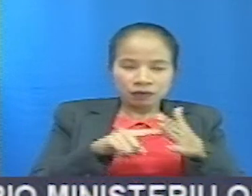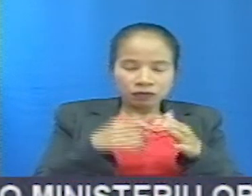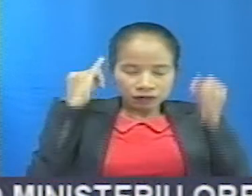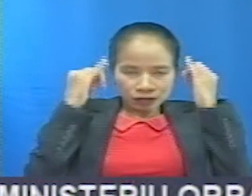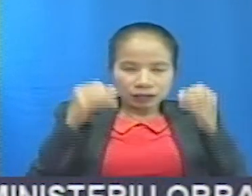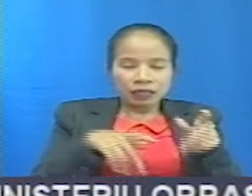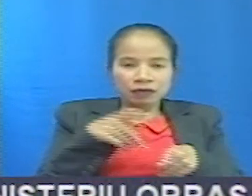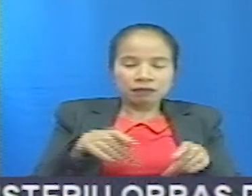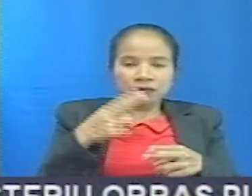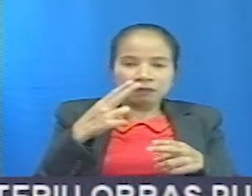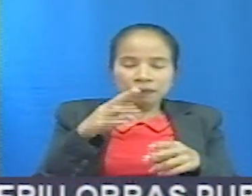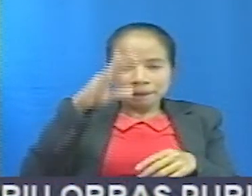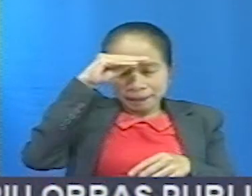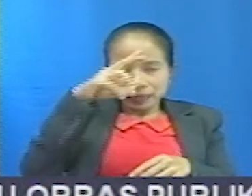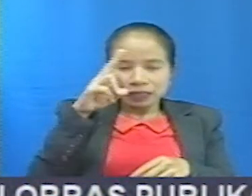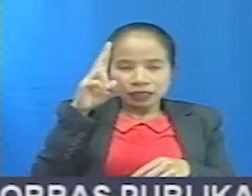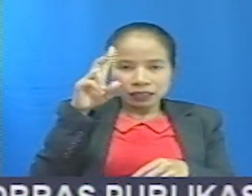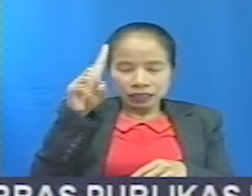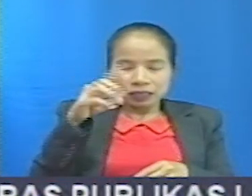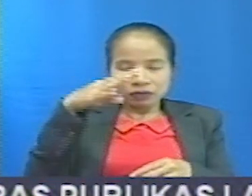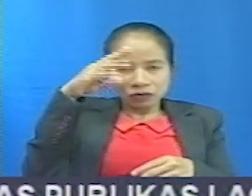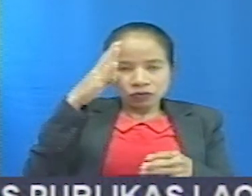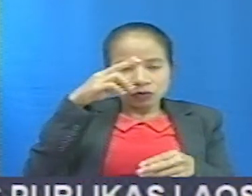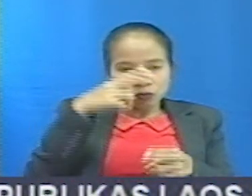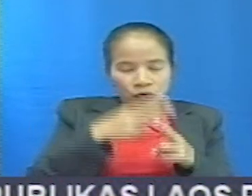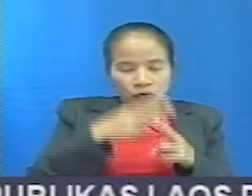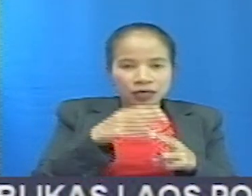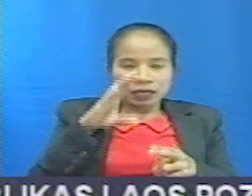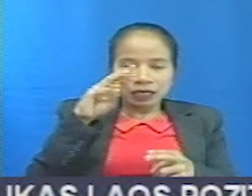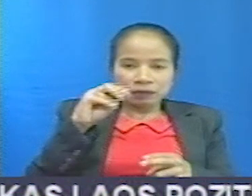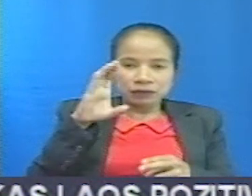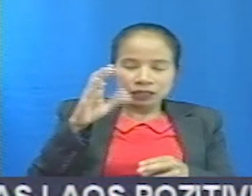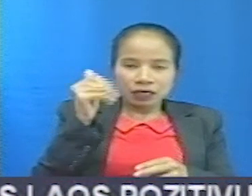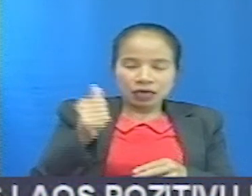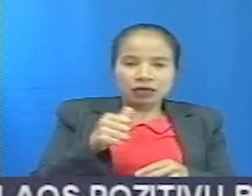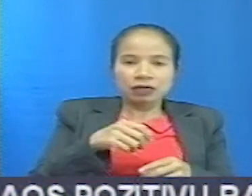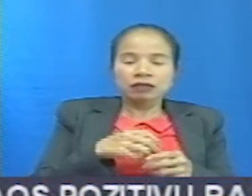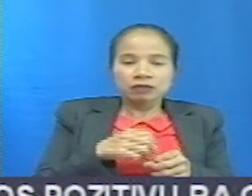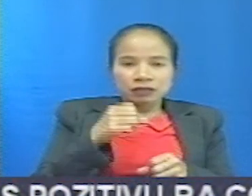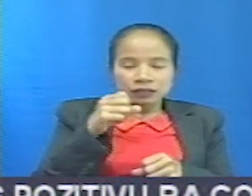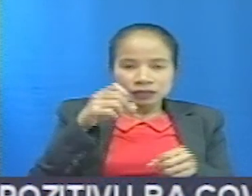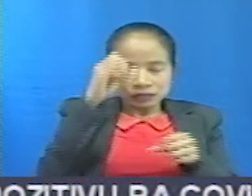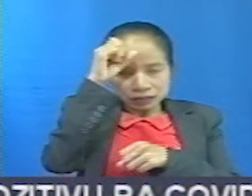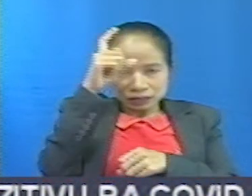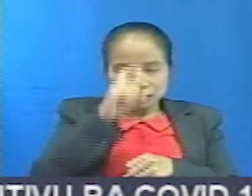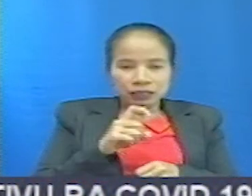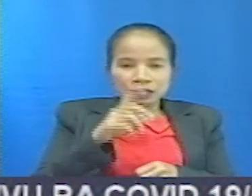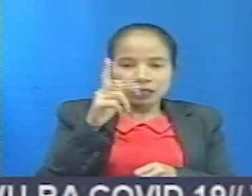Sidan man ida ho inisiel MCA tinan hatnulu resin rua husi salele deteta positif